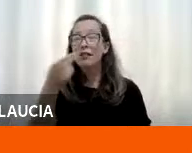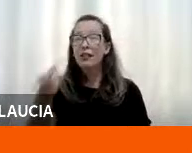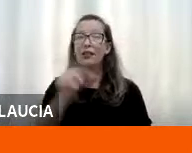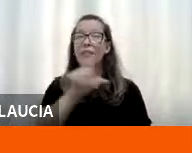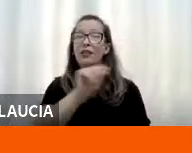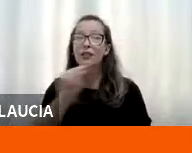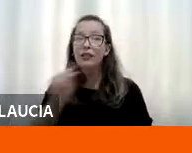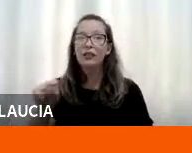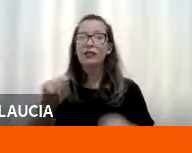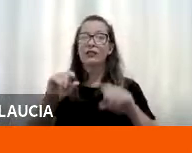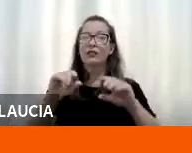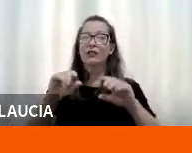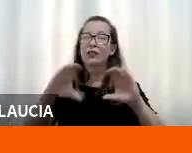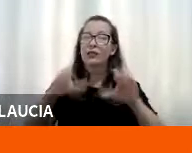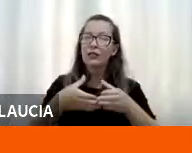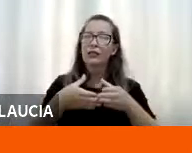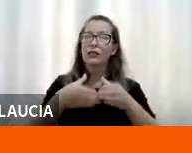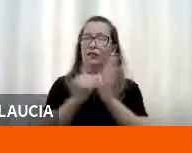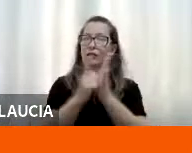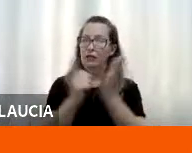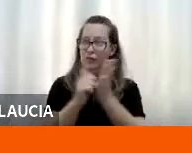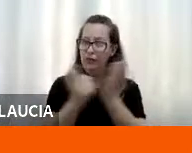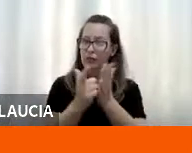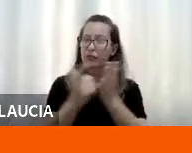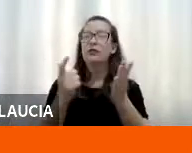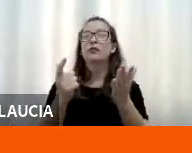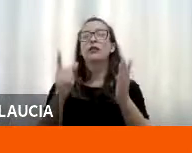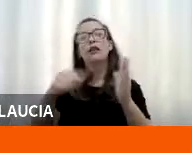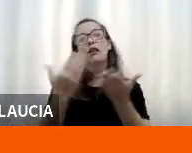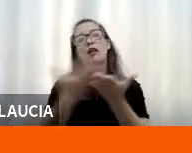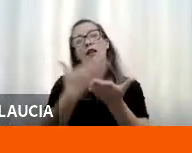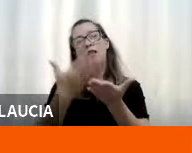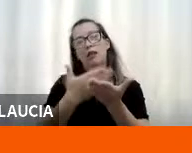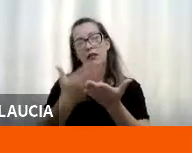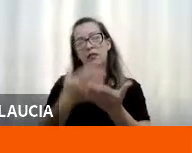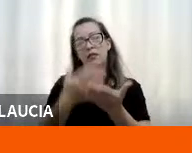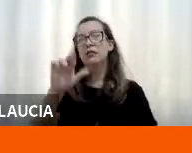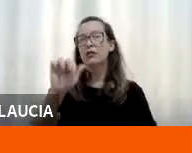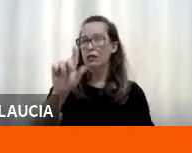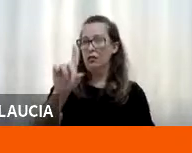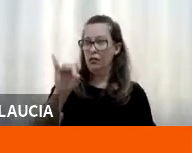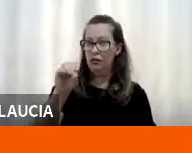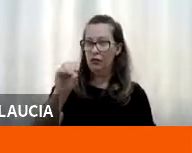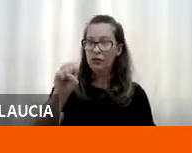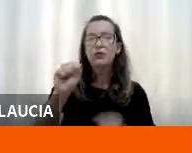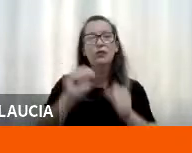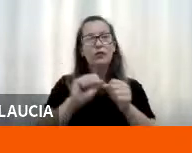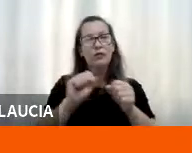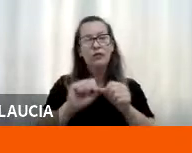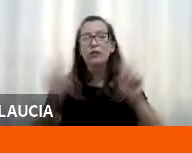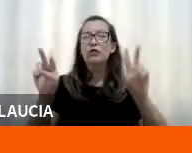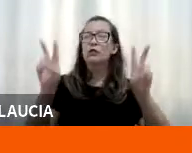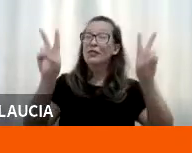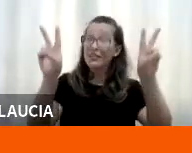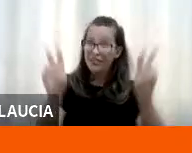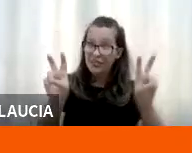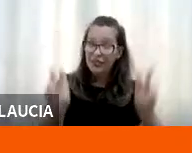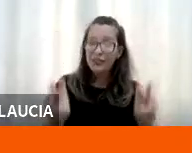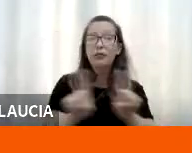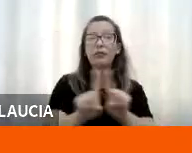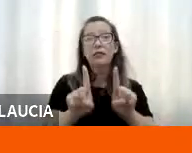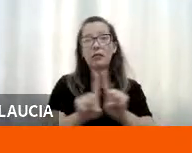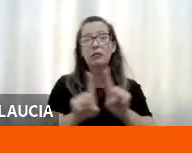que a equipe de jornalista da revista Hades fez na definição dos temas, dos enfoques e